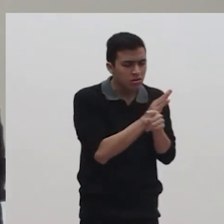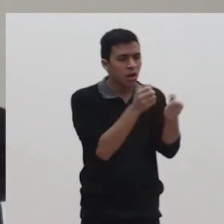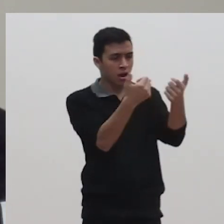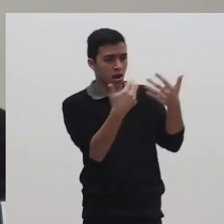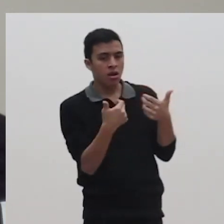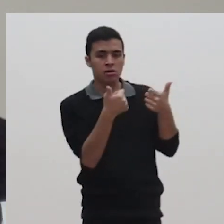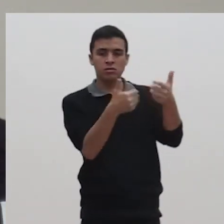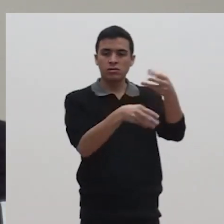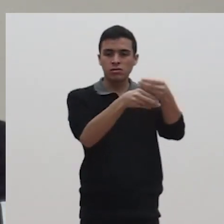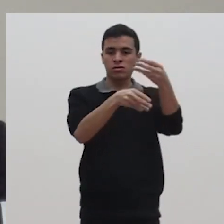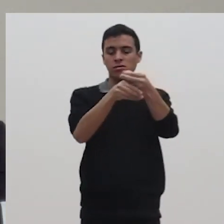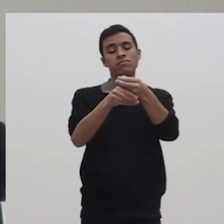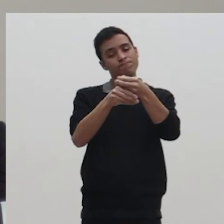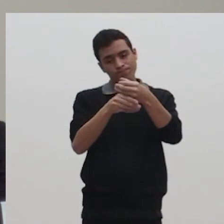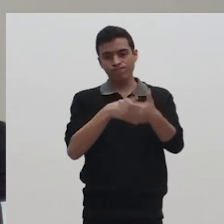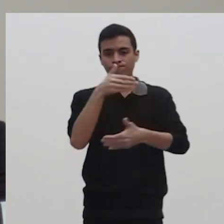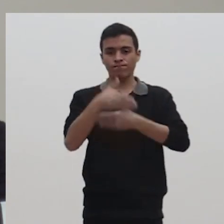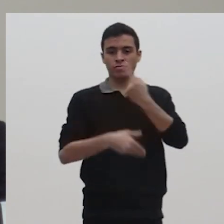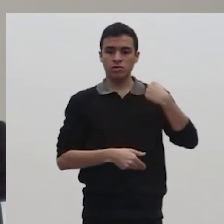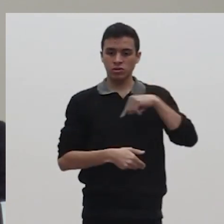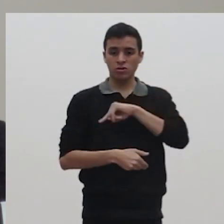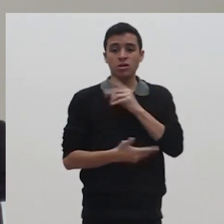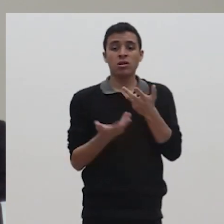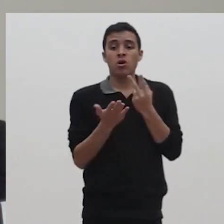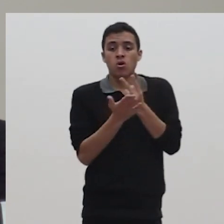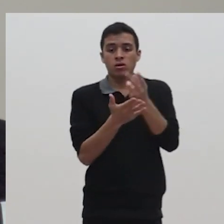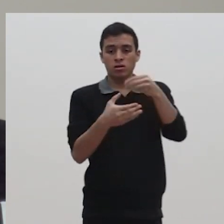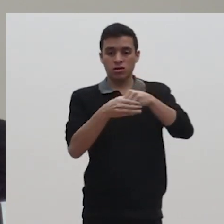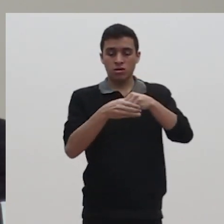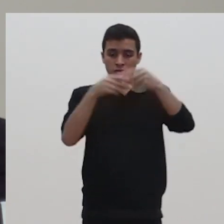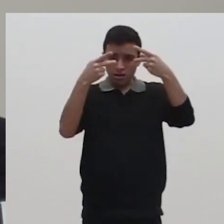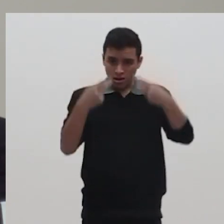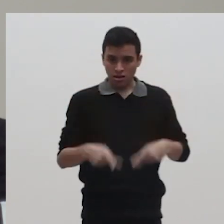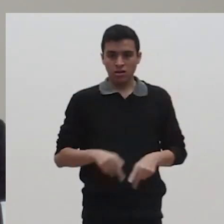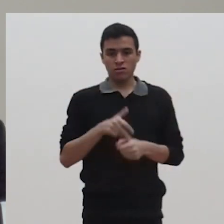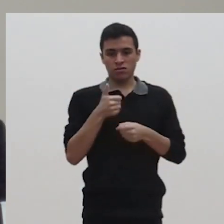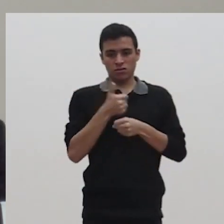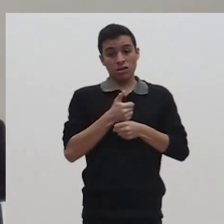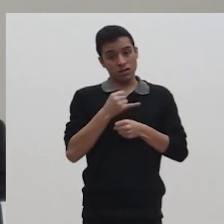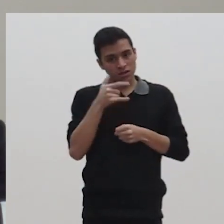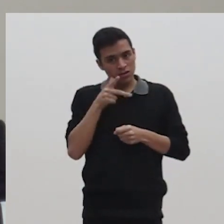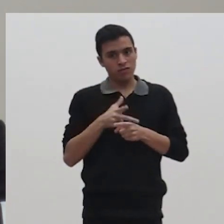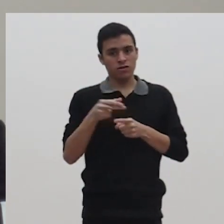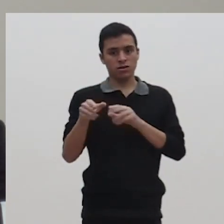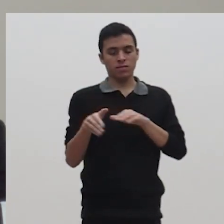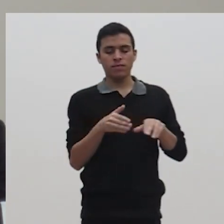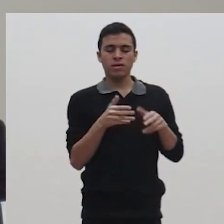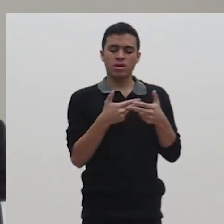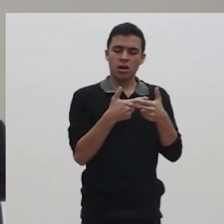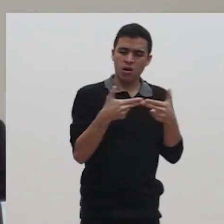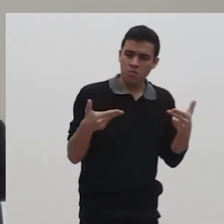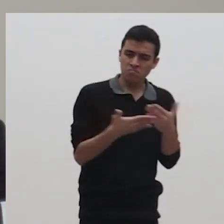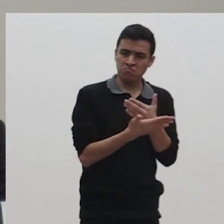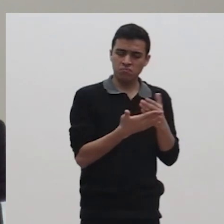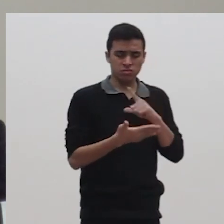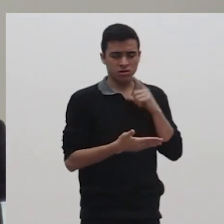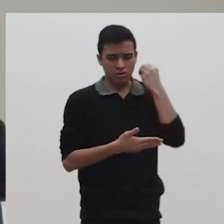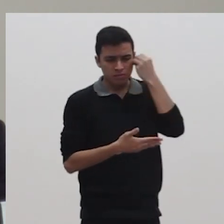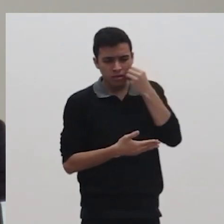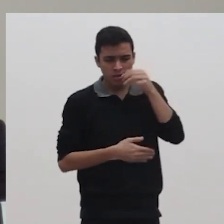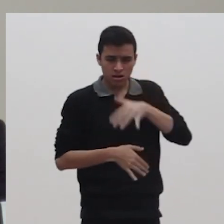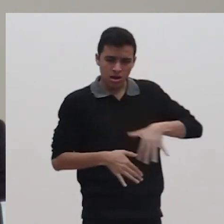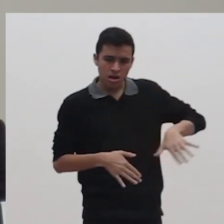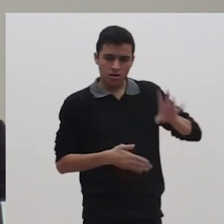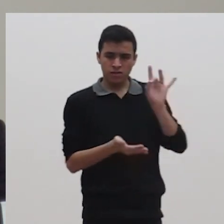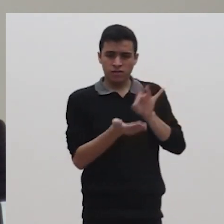continuam sendo ouvidas. E é assim que a gente quer fazer na nossa gestão. Algumas coisas, nós temos experiência na nossa